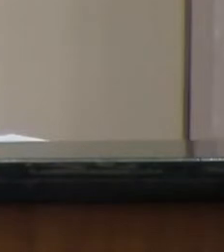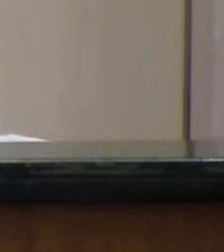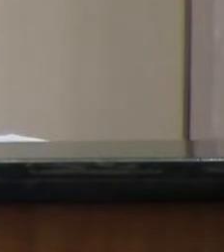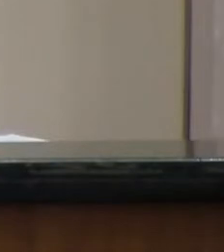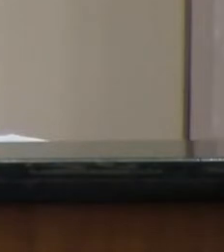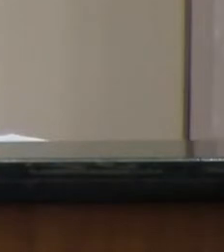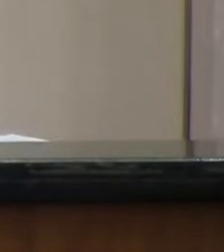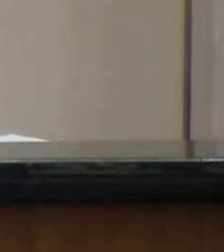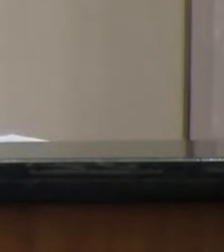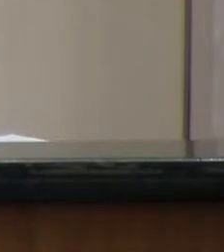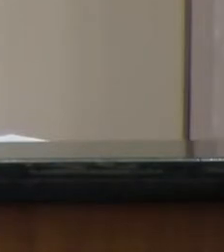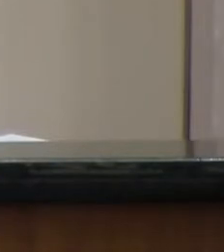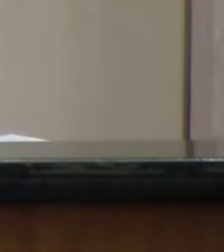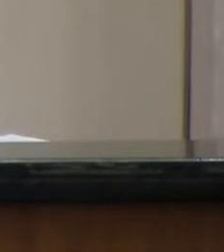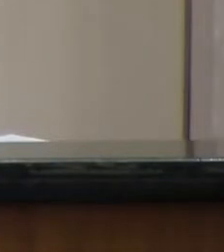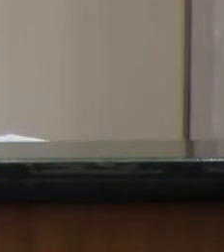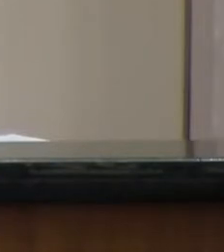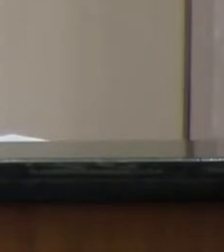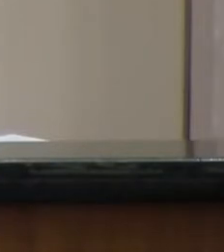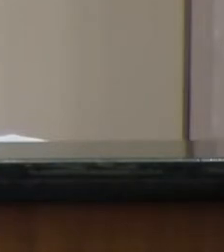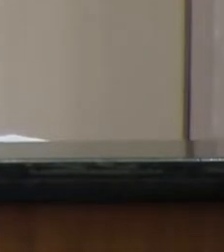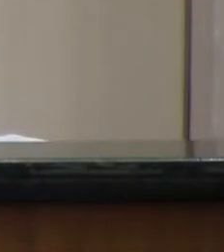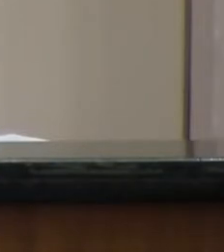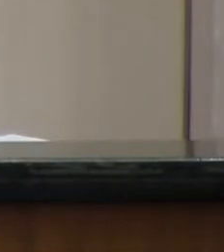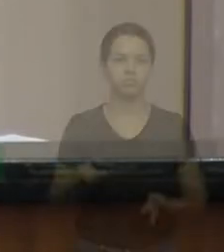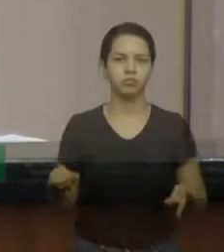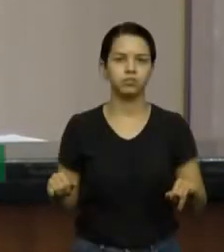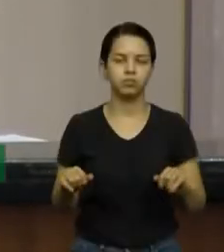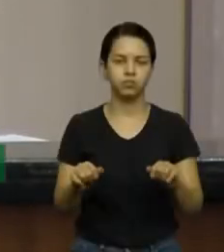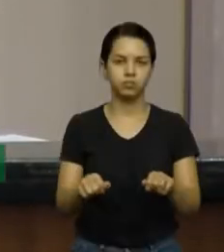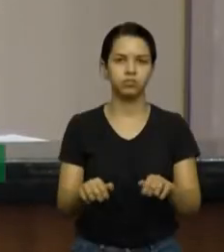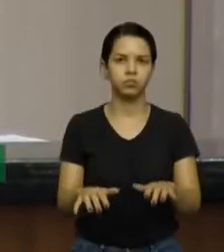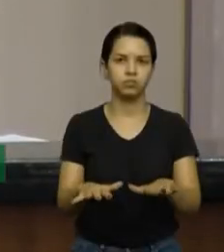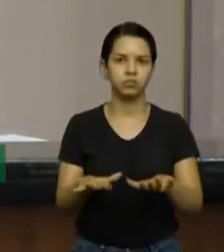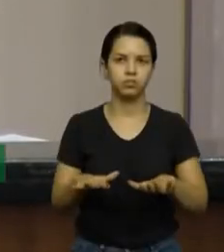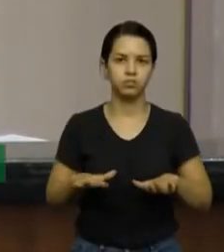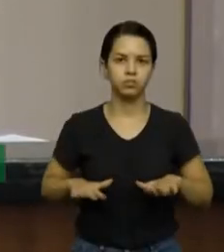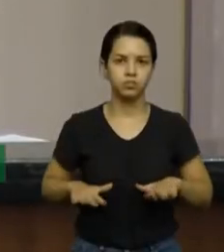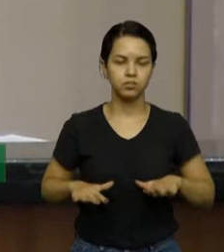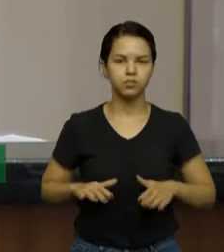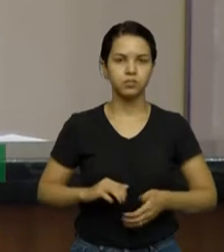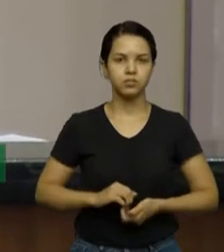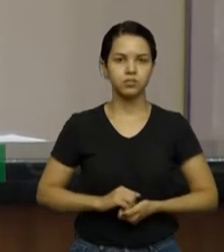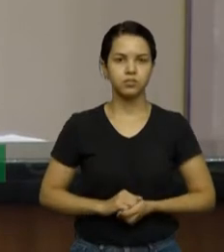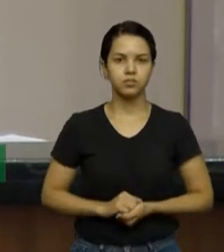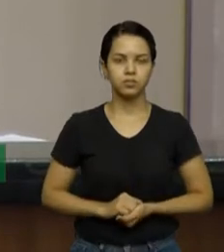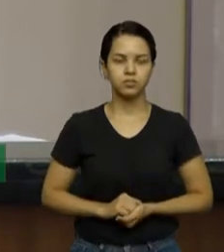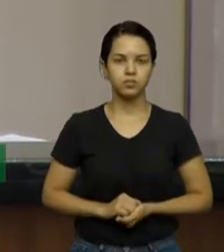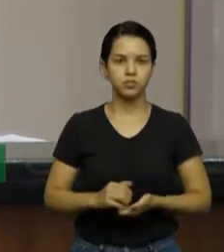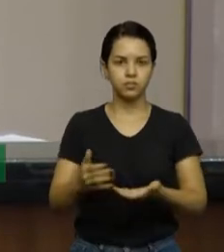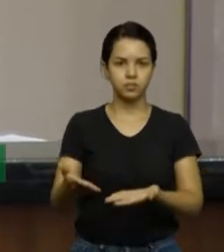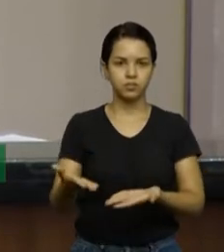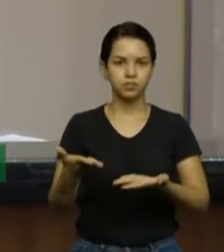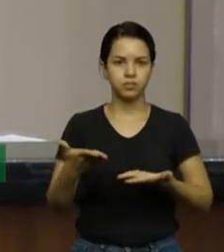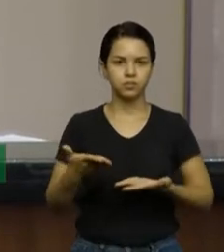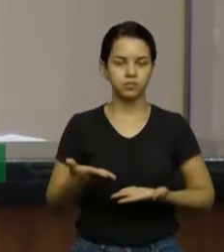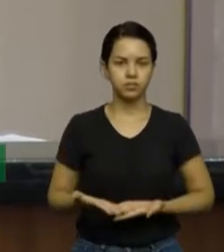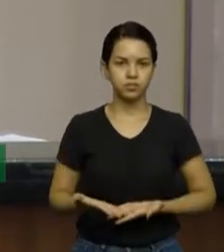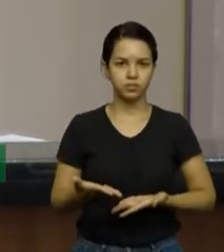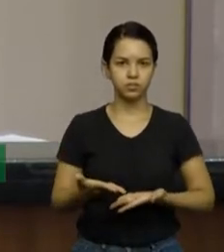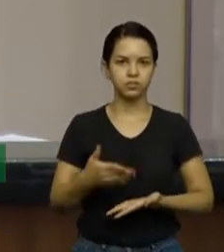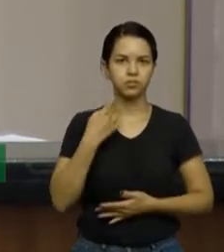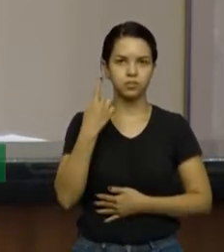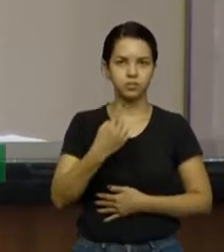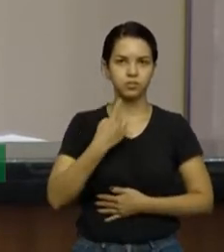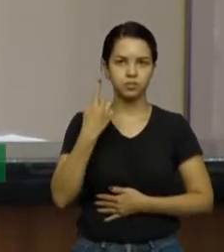Sob a proteção de Deus, declaro aberta a presente sessão. Convido o senhor